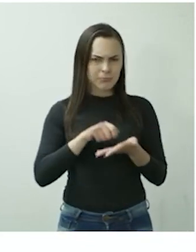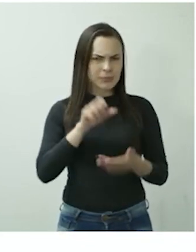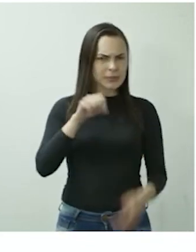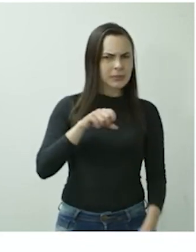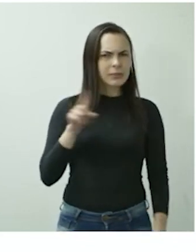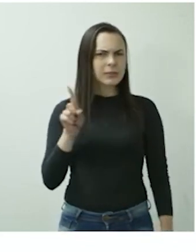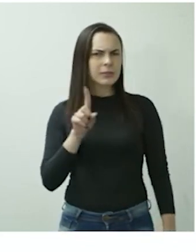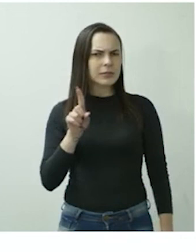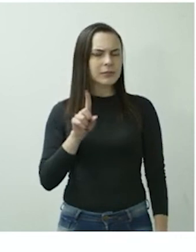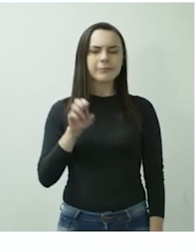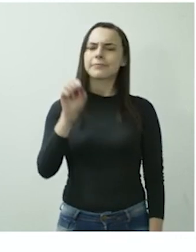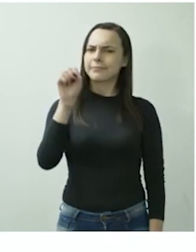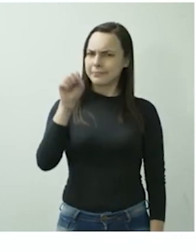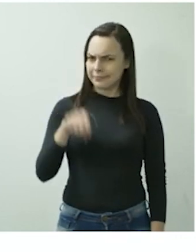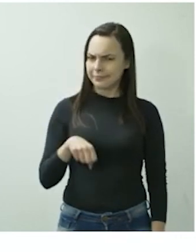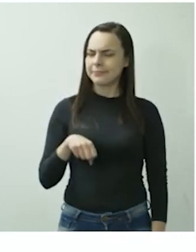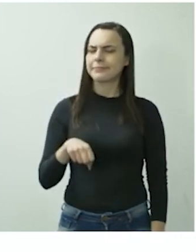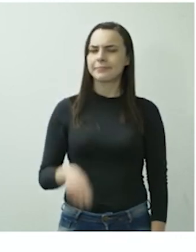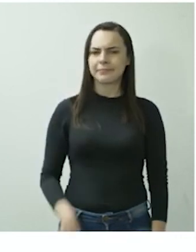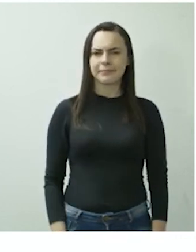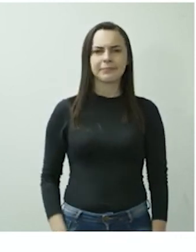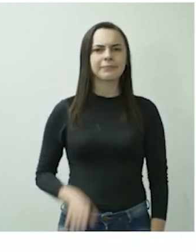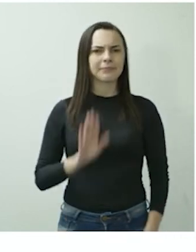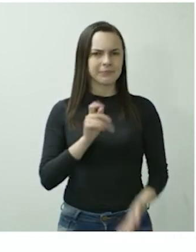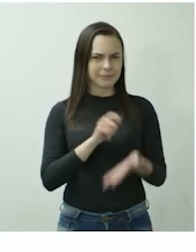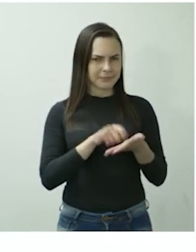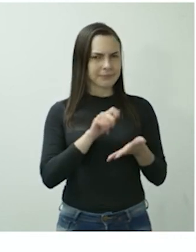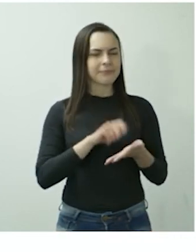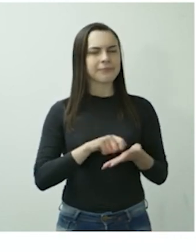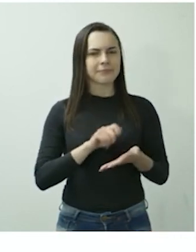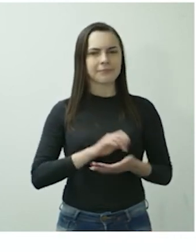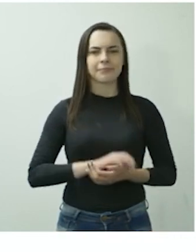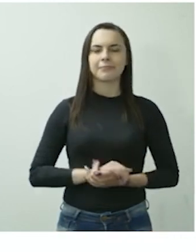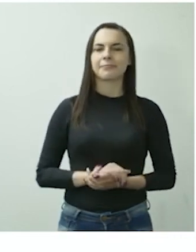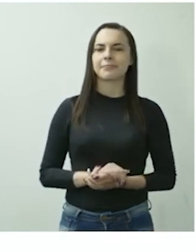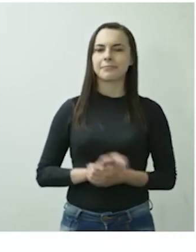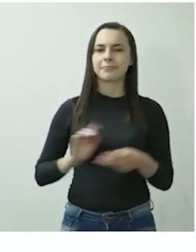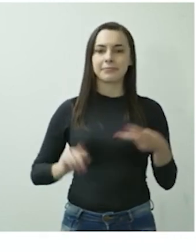não? Sim, escrevemos.